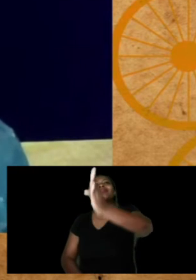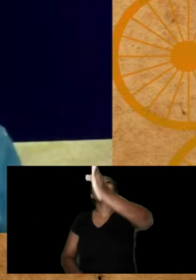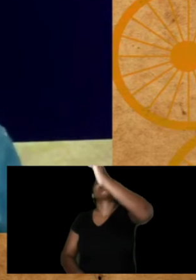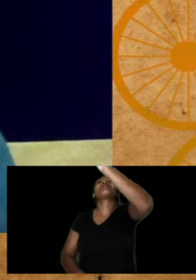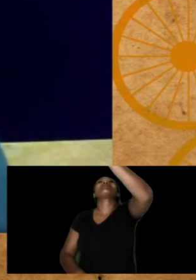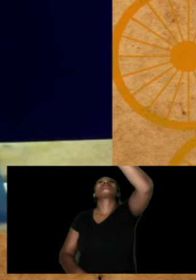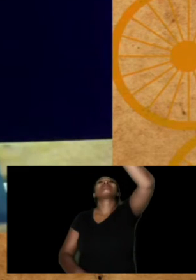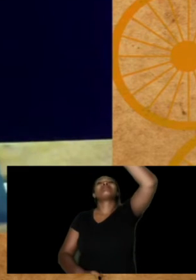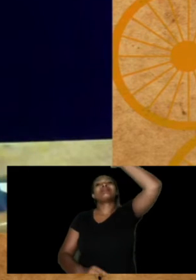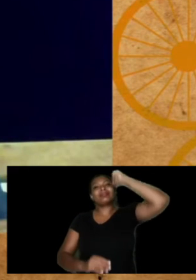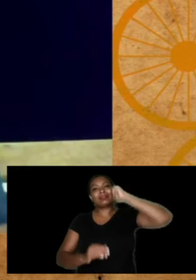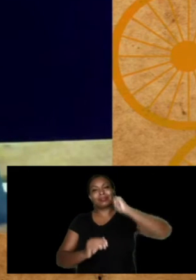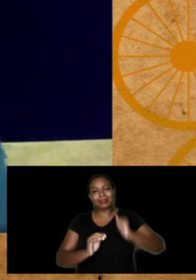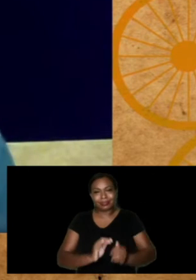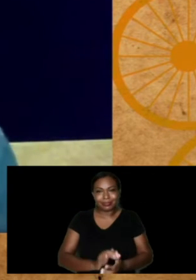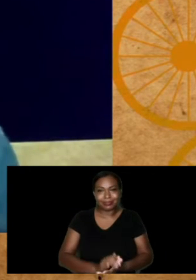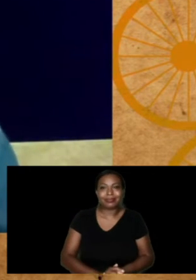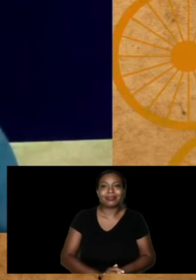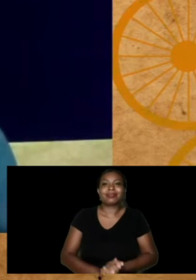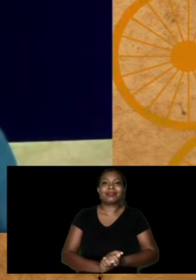Vamos embora,